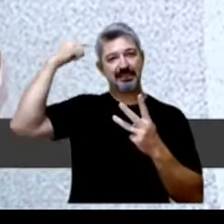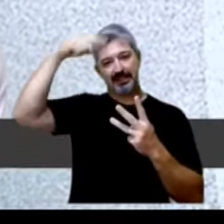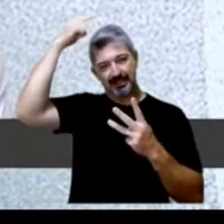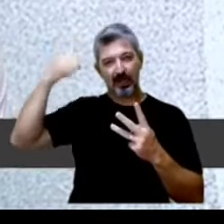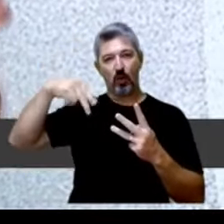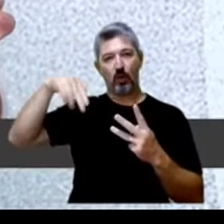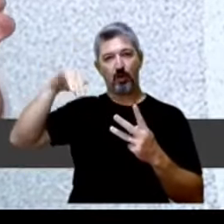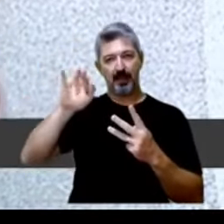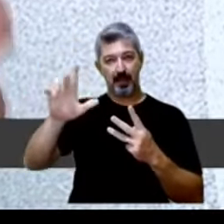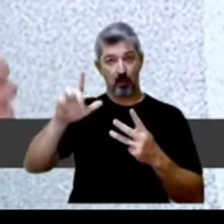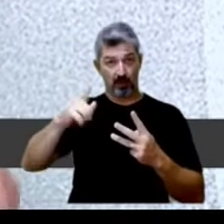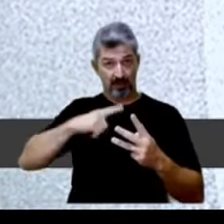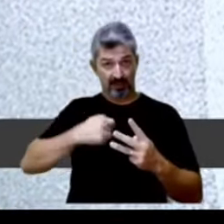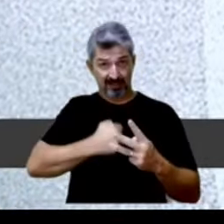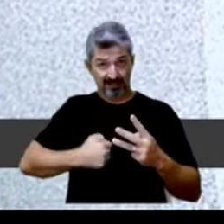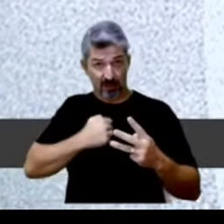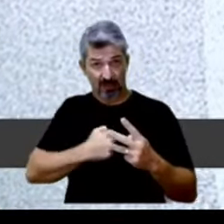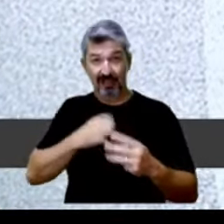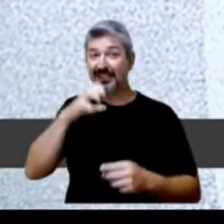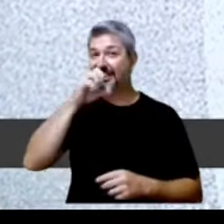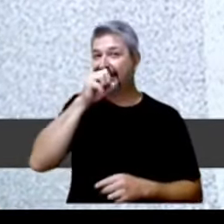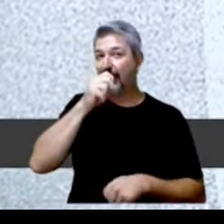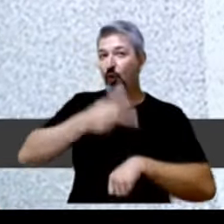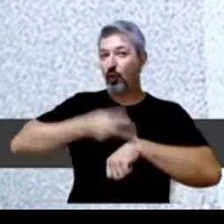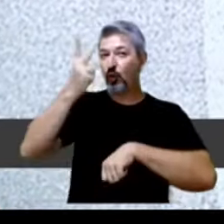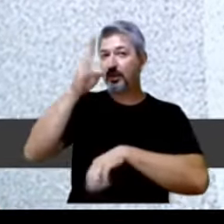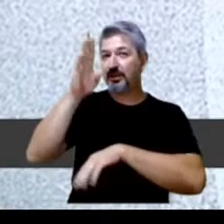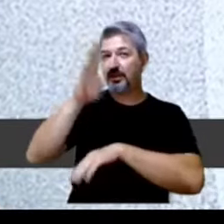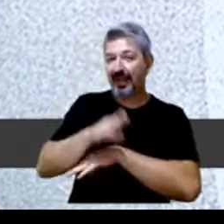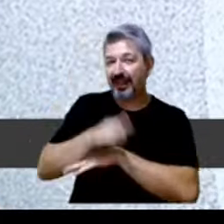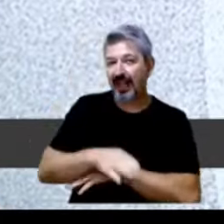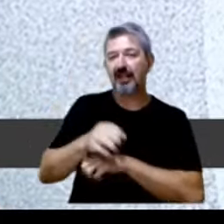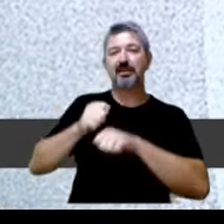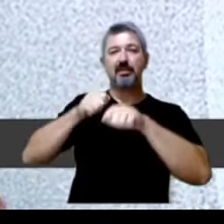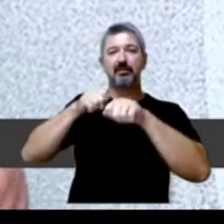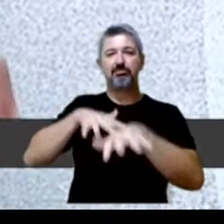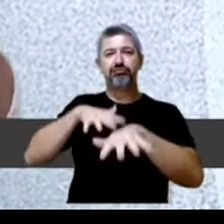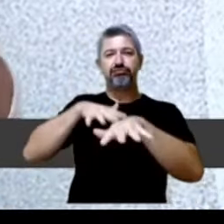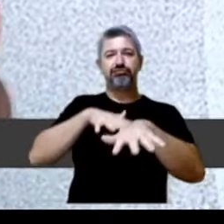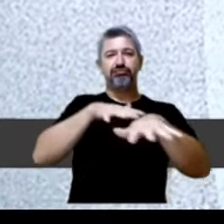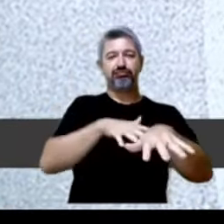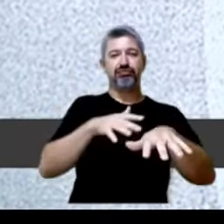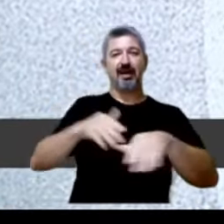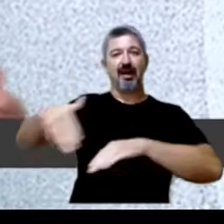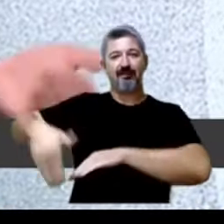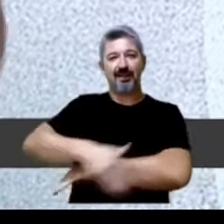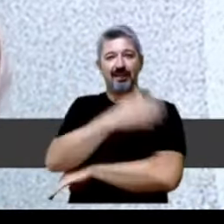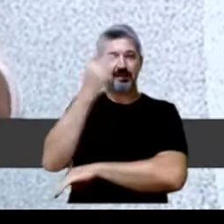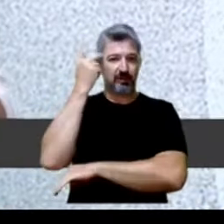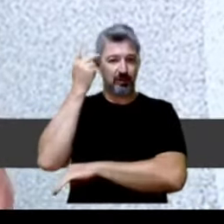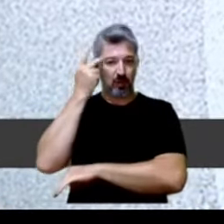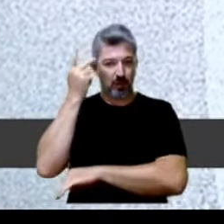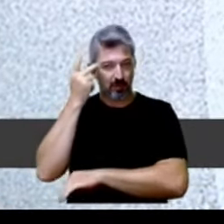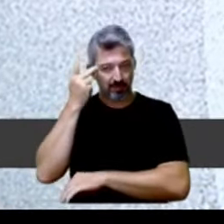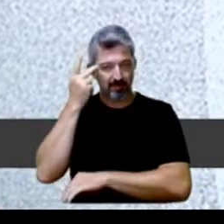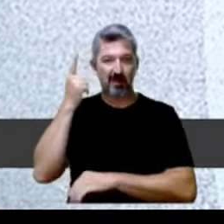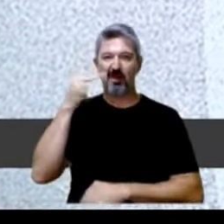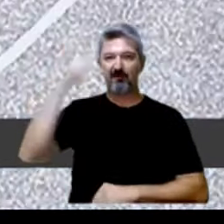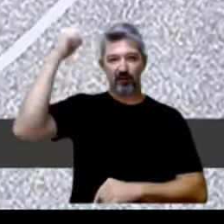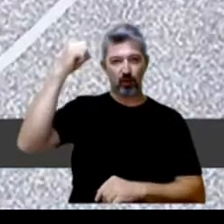Lula. Sábado, 14h, uma grande caminhada na Avenida Paulista, caminhada da arrancada da Vitória. É só